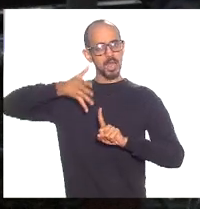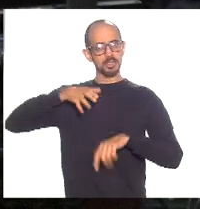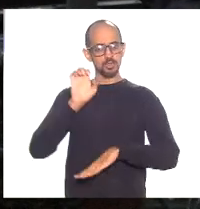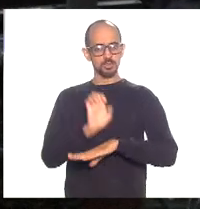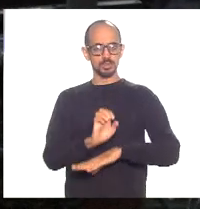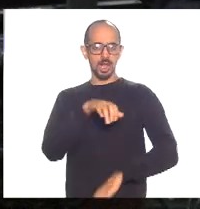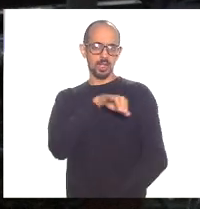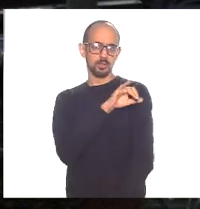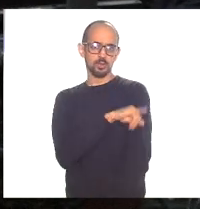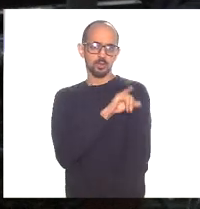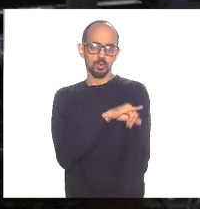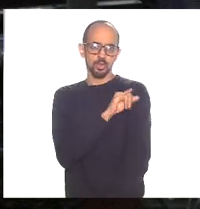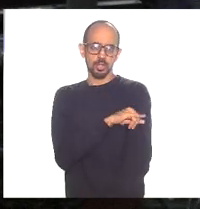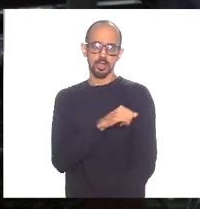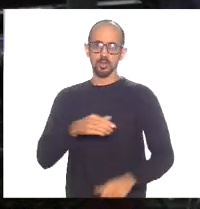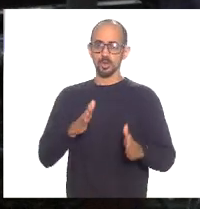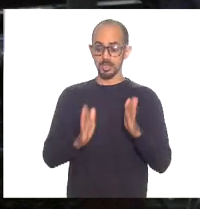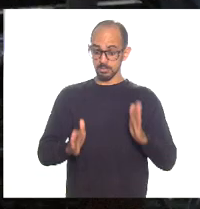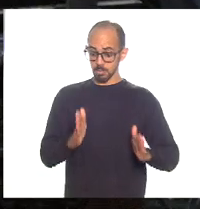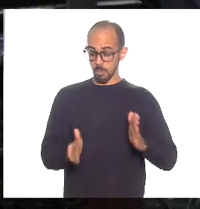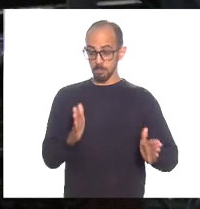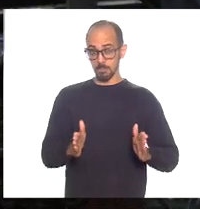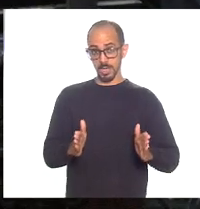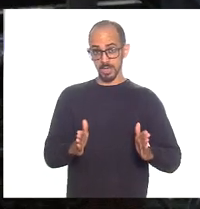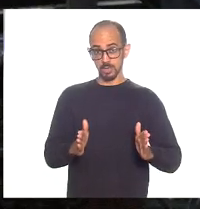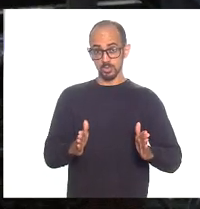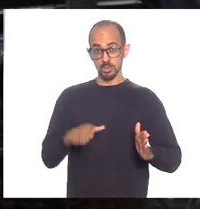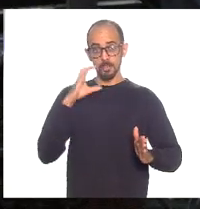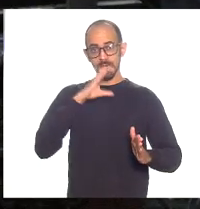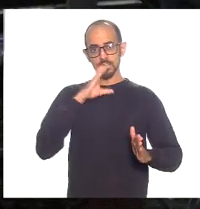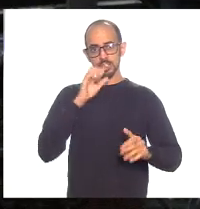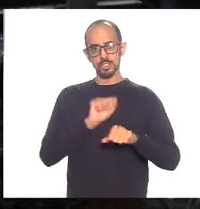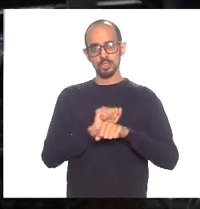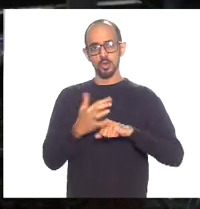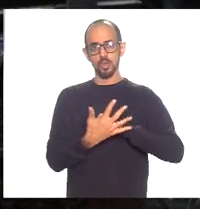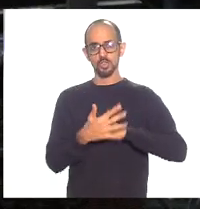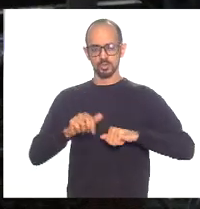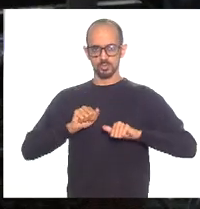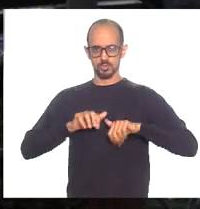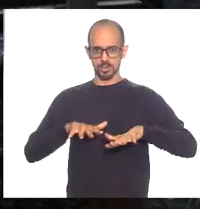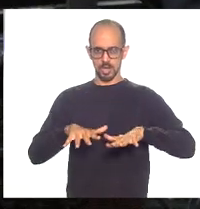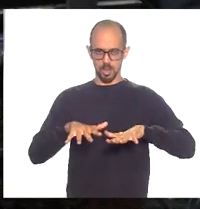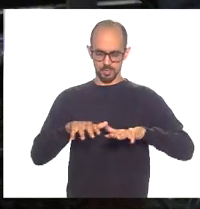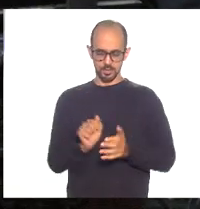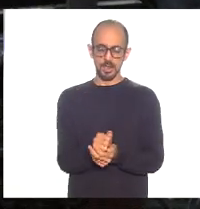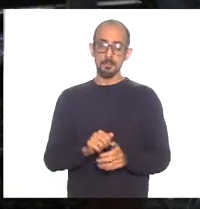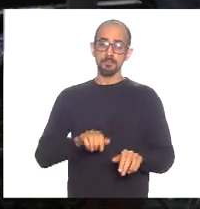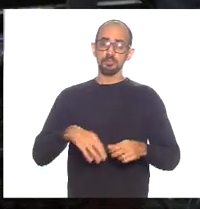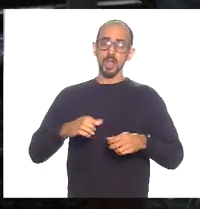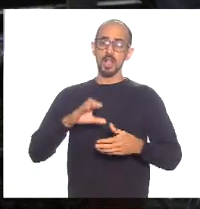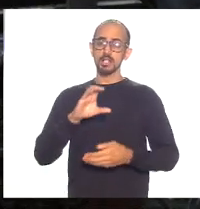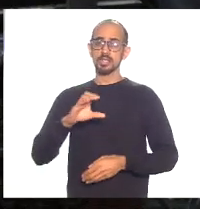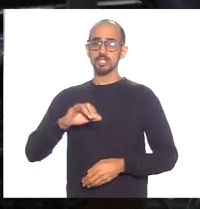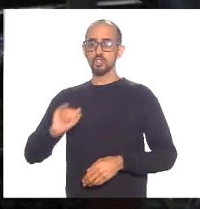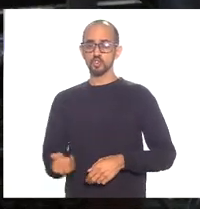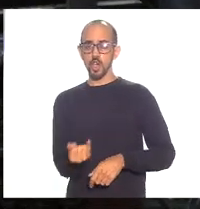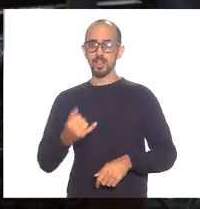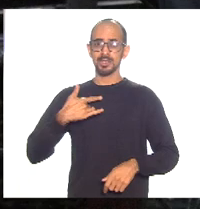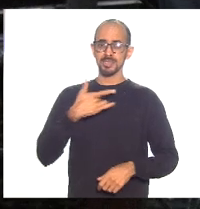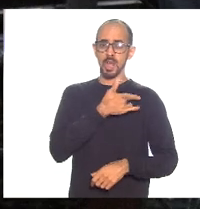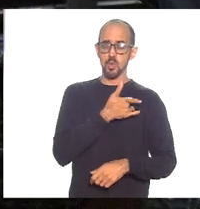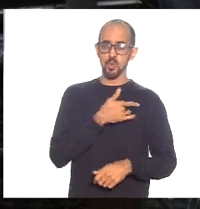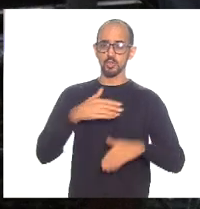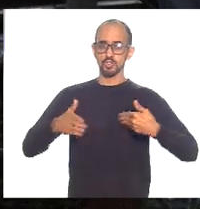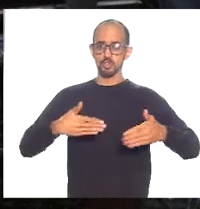durante o plano de contingência do Covid-19. Pendente de pareceres das comissões de Justiça, de Saúde, de Economia, Indústria e